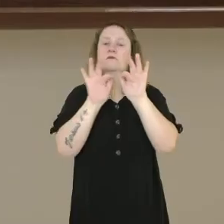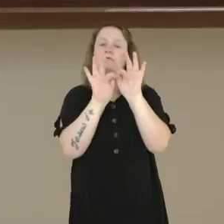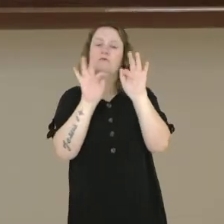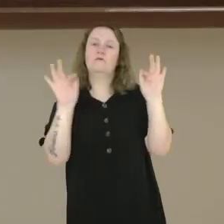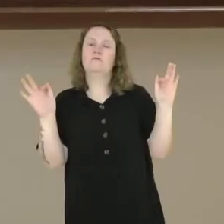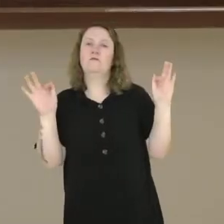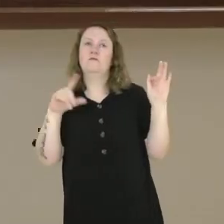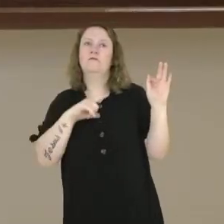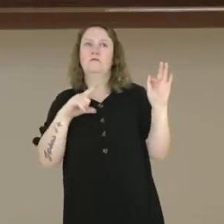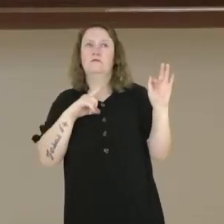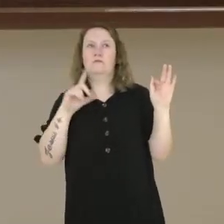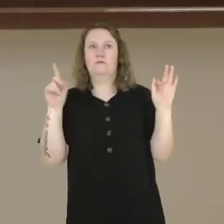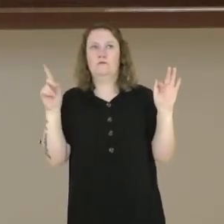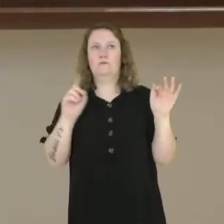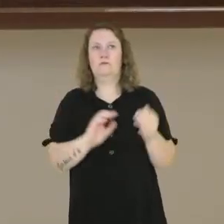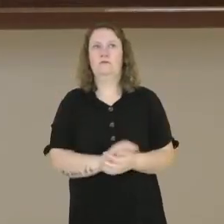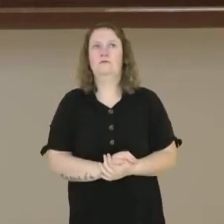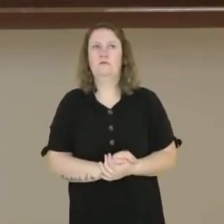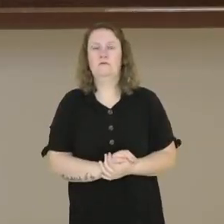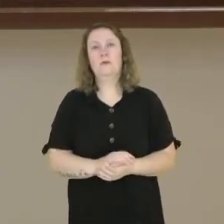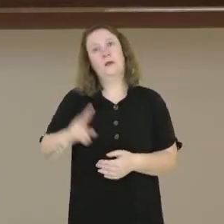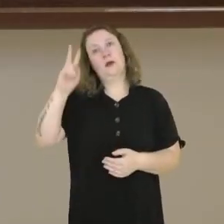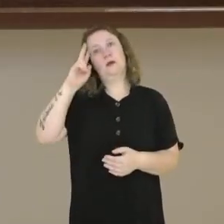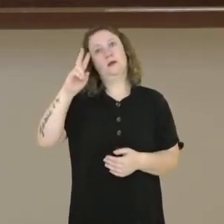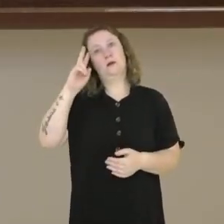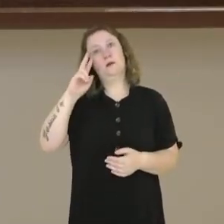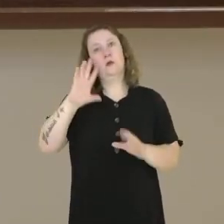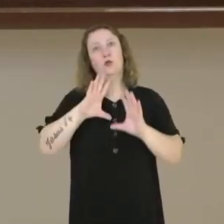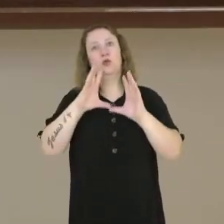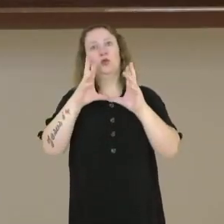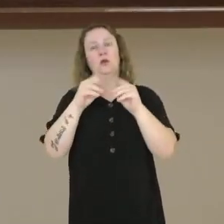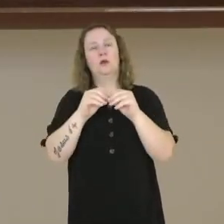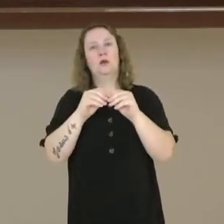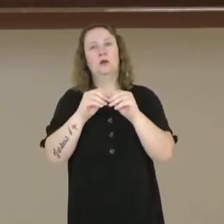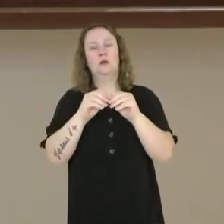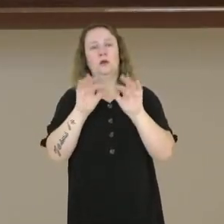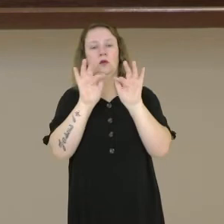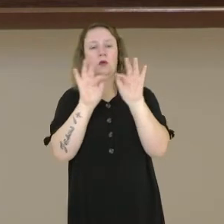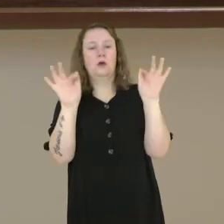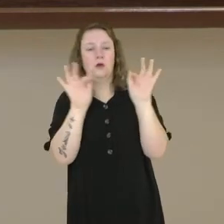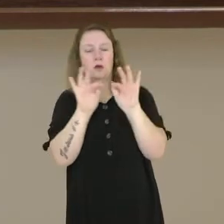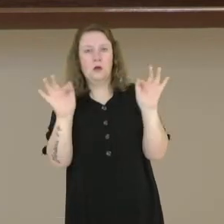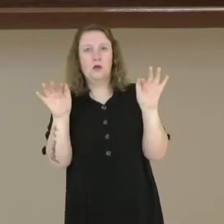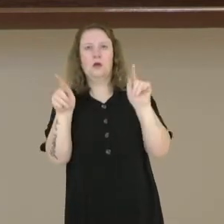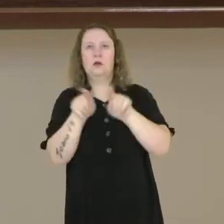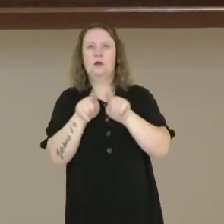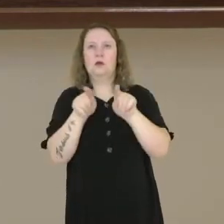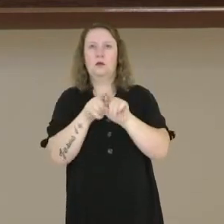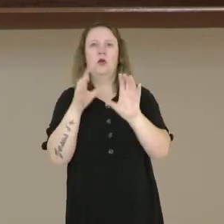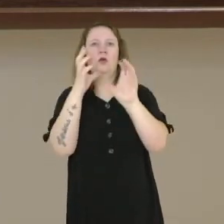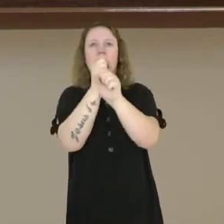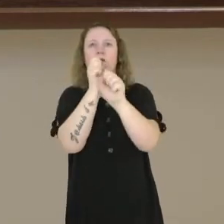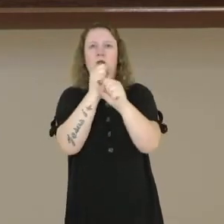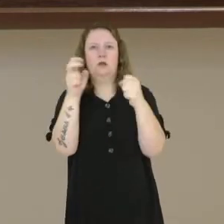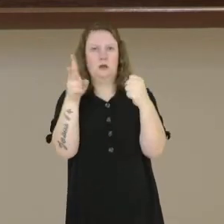esse enunciado? Lembrando que o número de orações é referente ao número de verbos que tem na